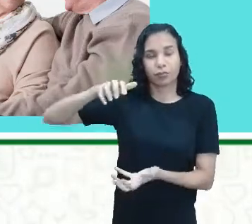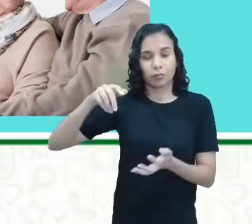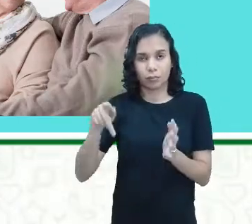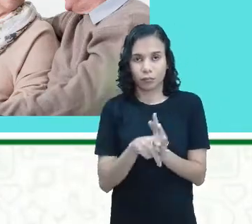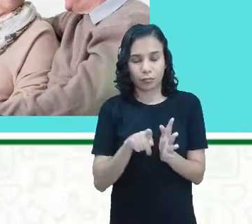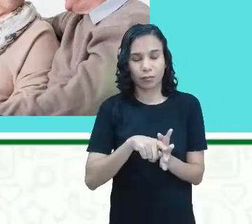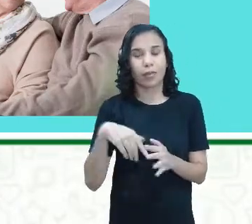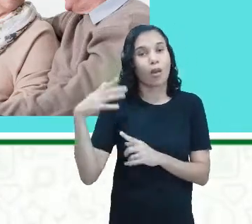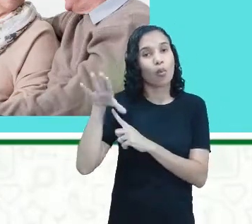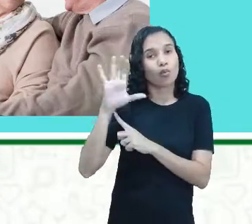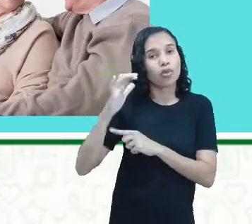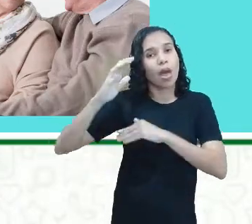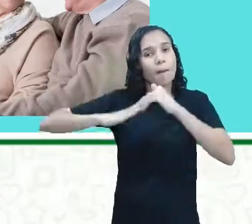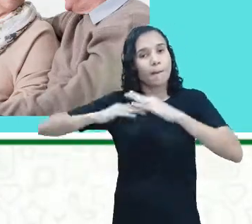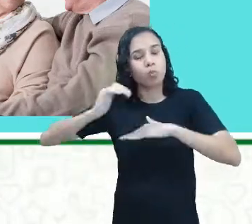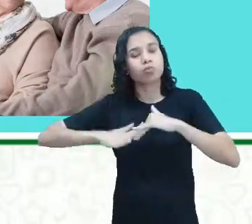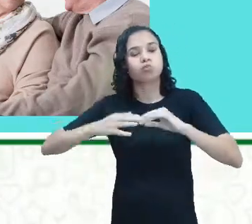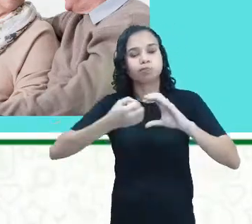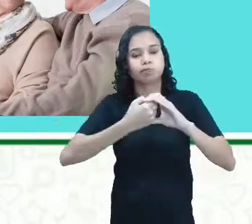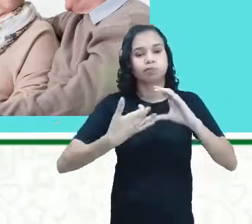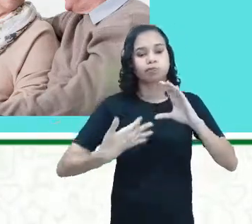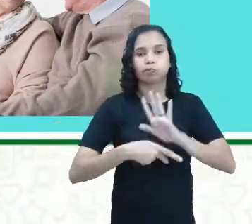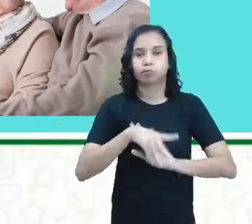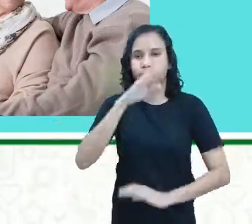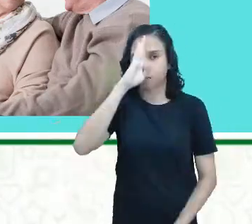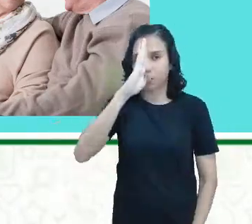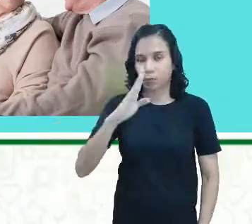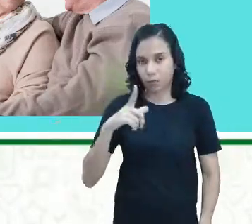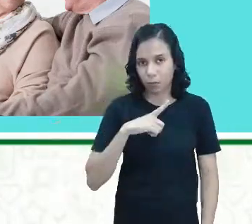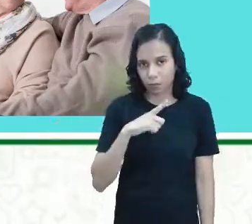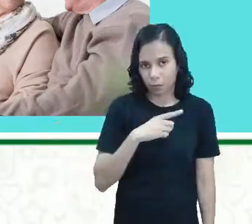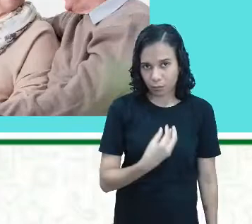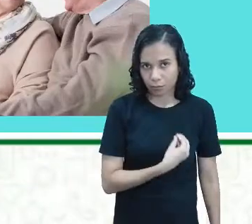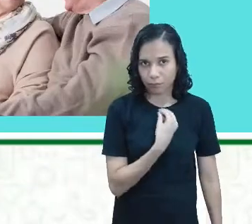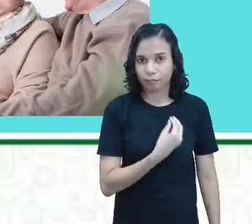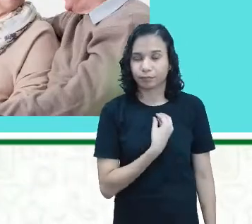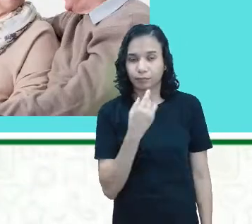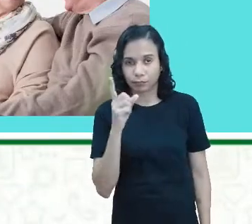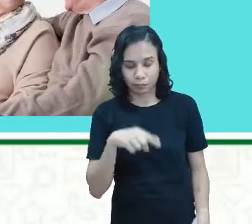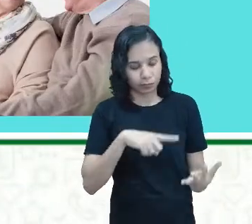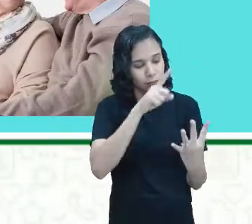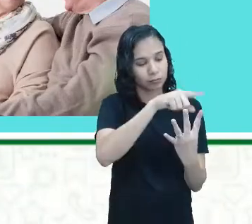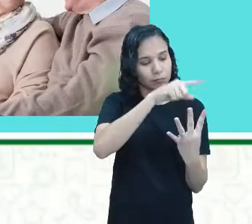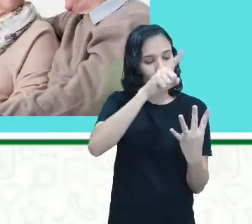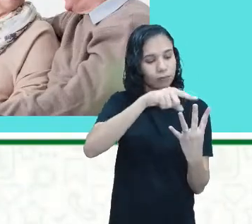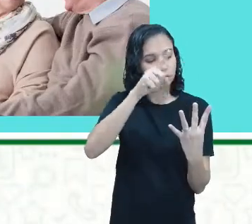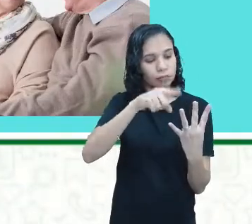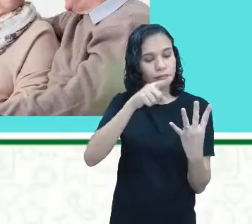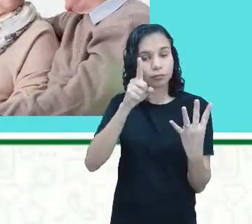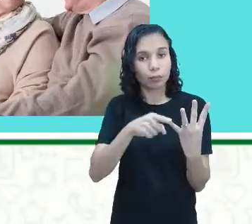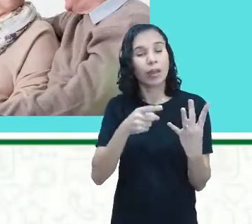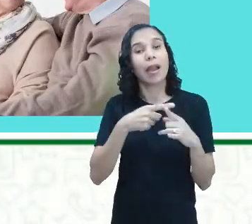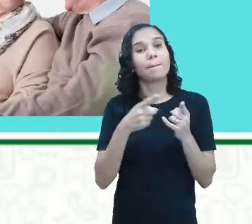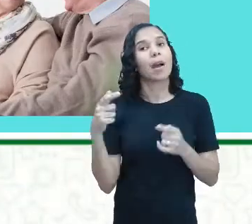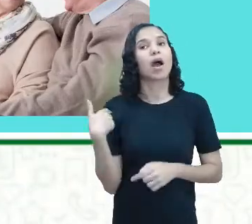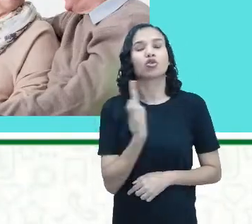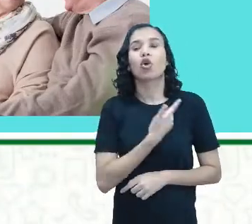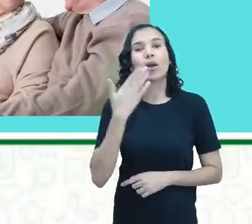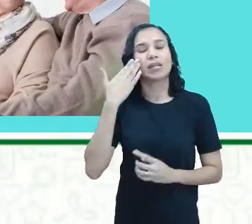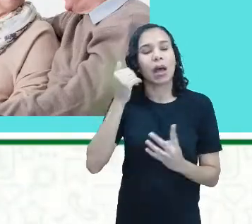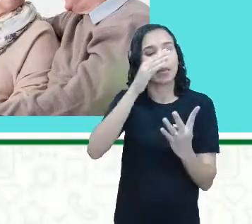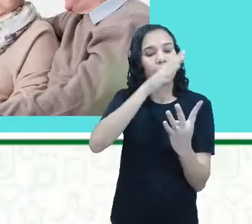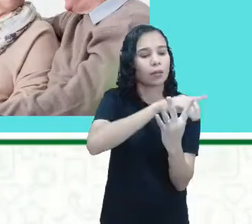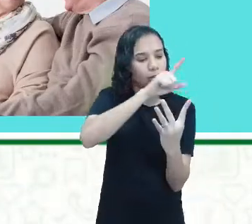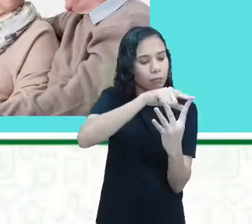Os cientistas caracterizam essas principais fases, né? São essas 4 aí principais, mas sabemos que intercaladas